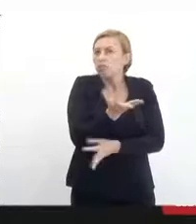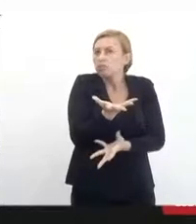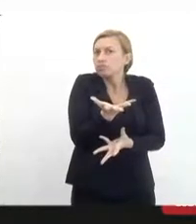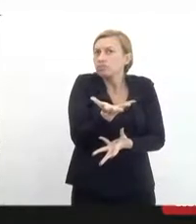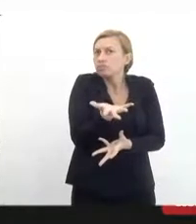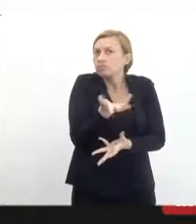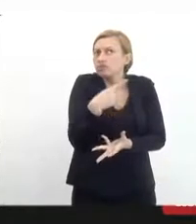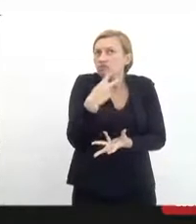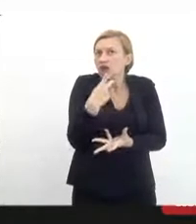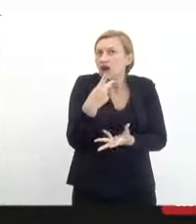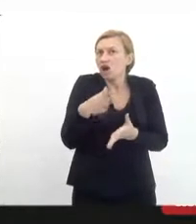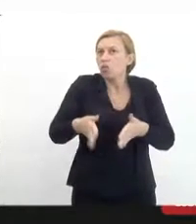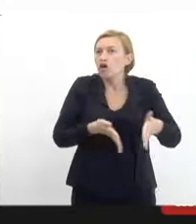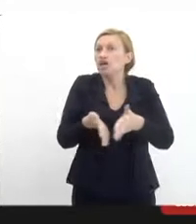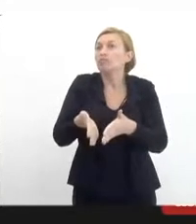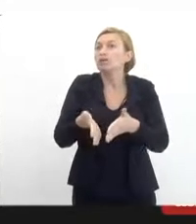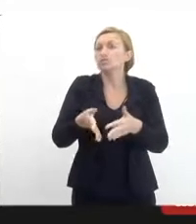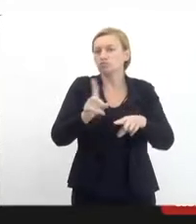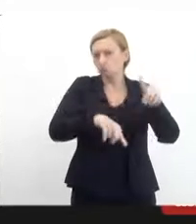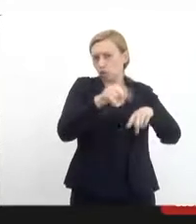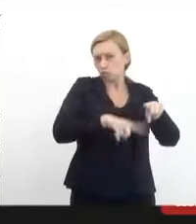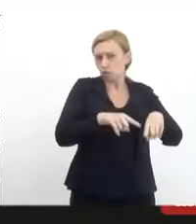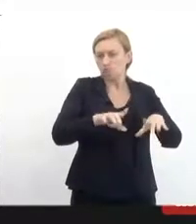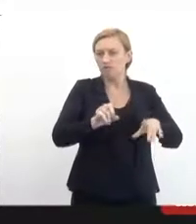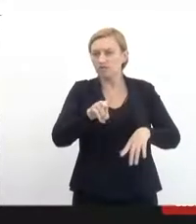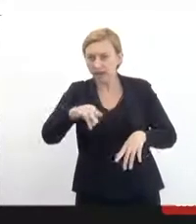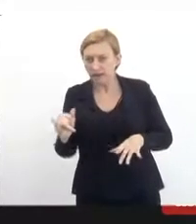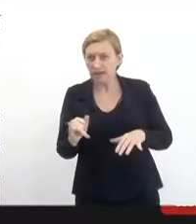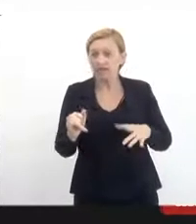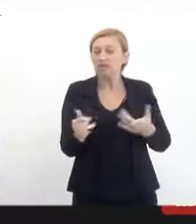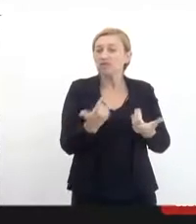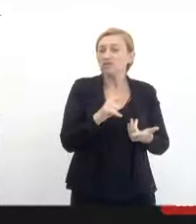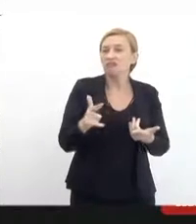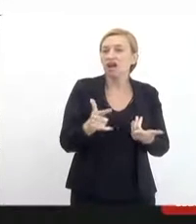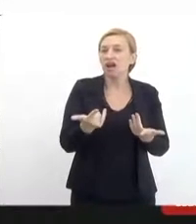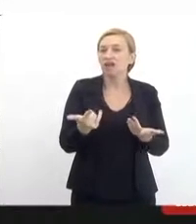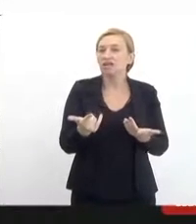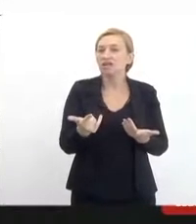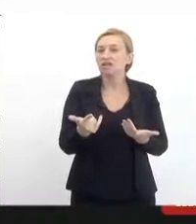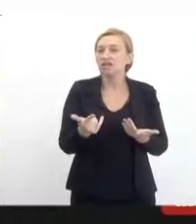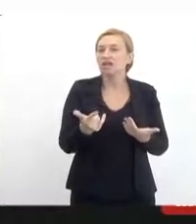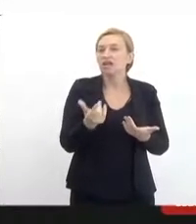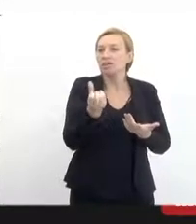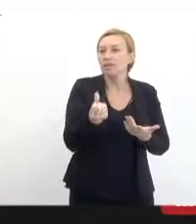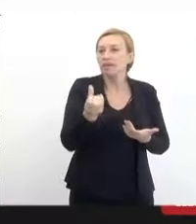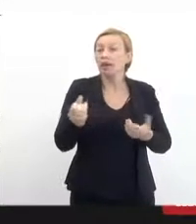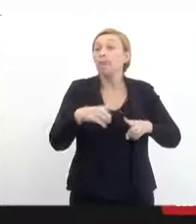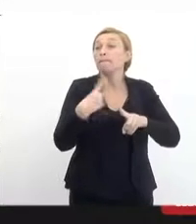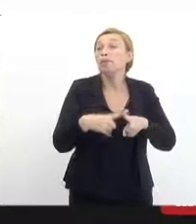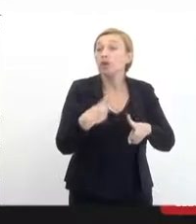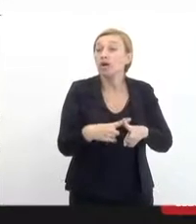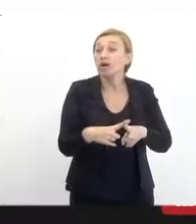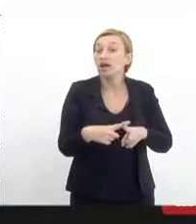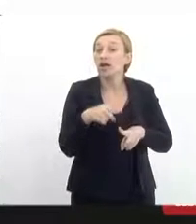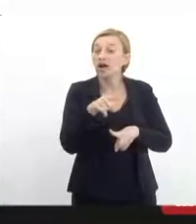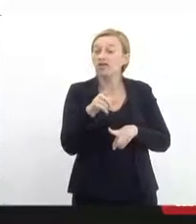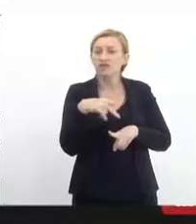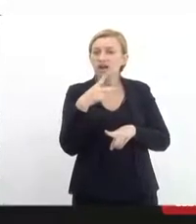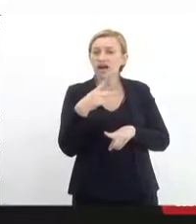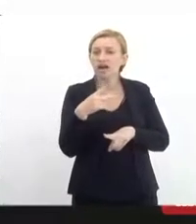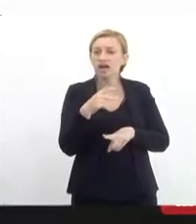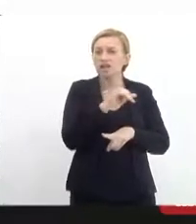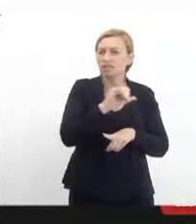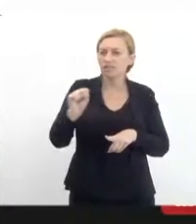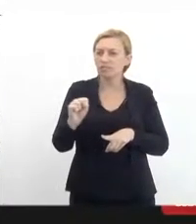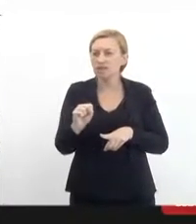vamos dizer assim, a destinação dessa mercadoria. Então, não se trata de incidência da súmula 166, que é a que diz que não incide